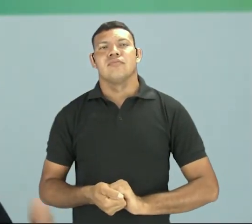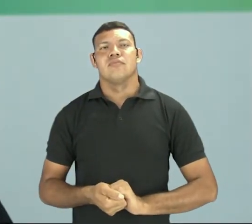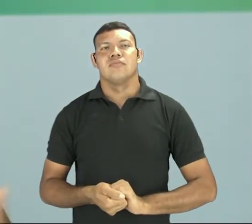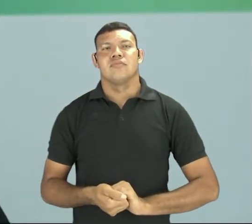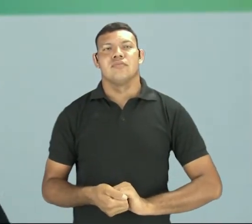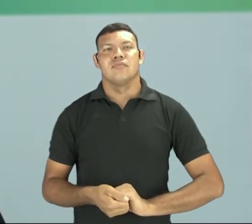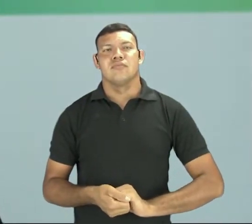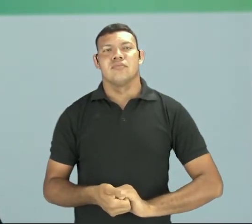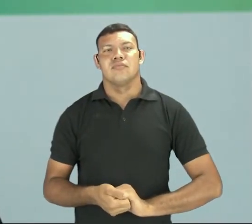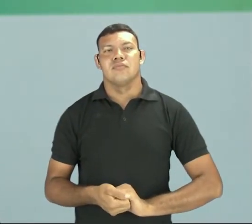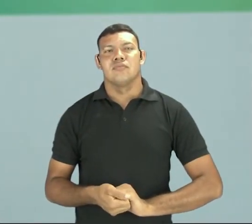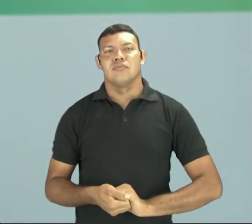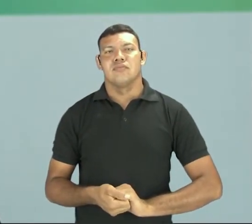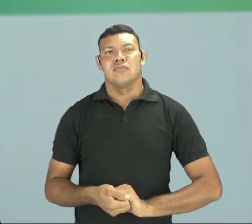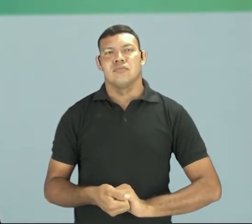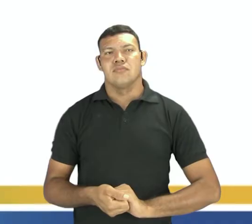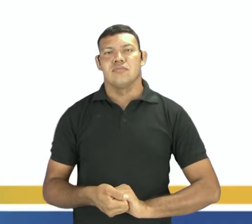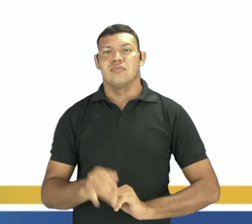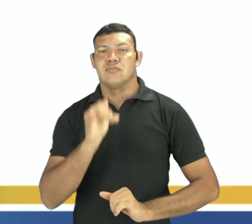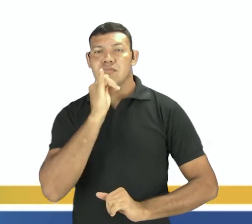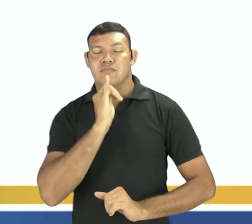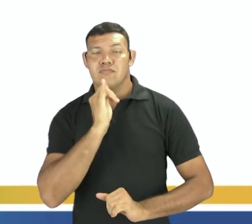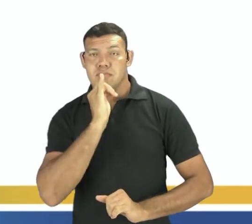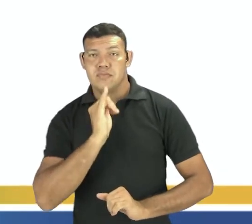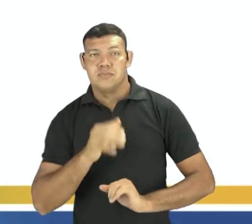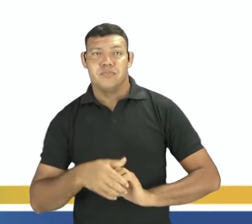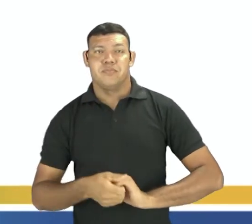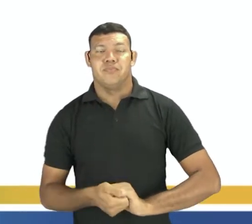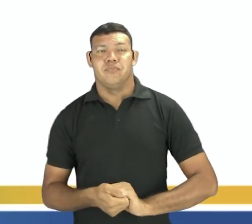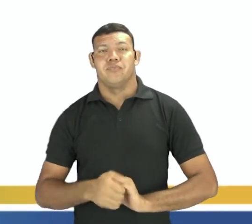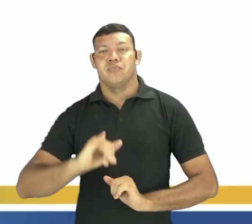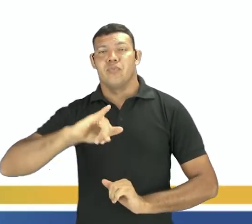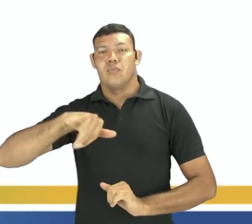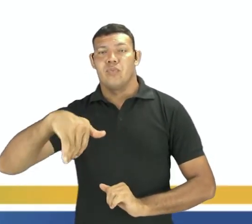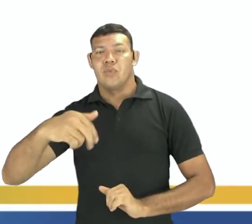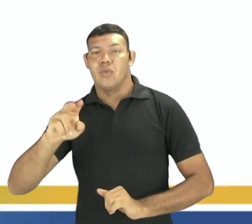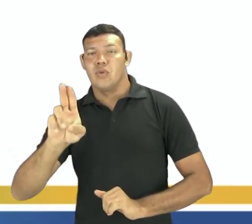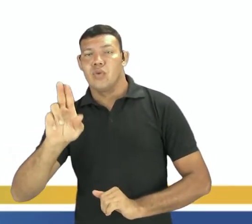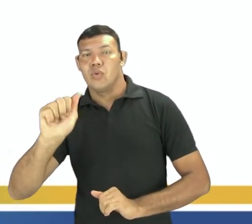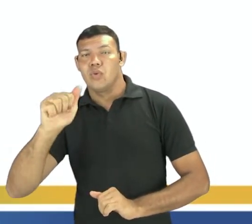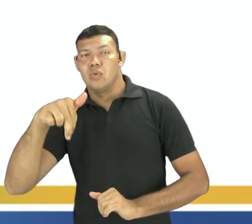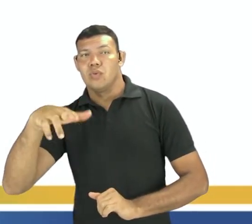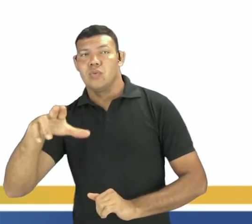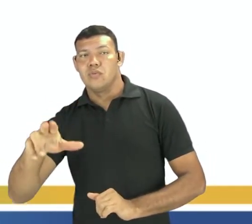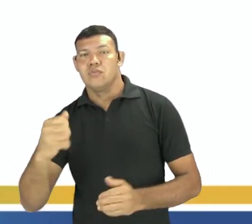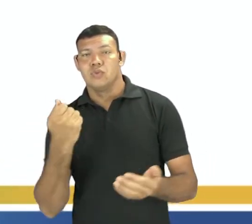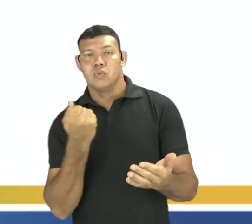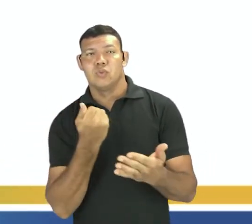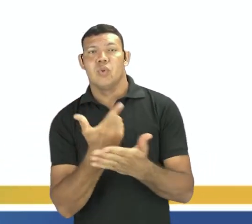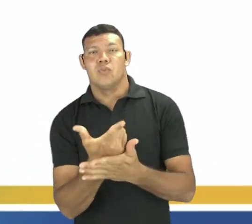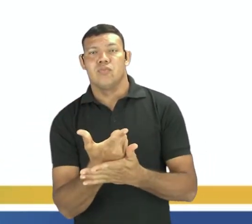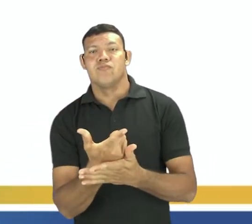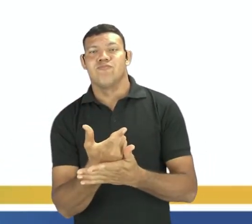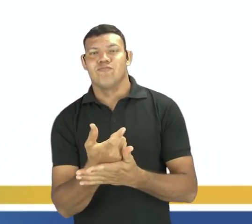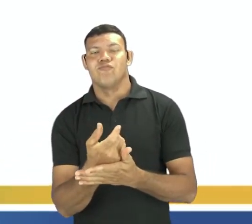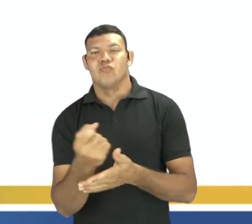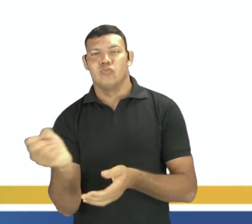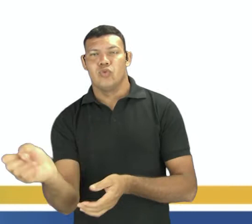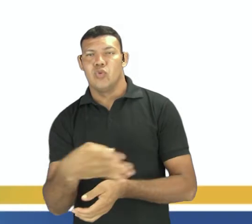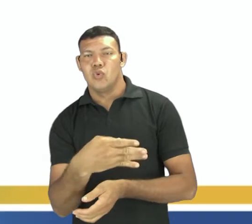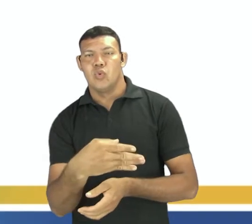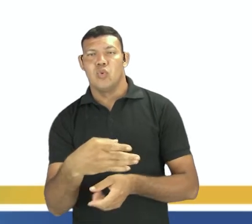Another example, Juan bought a new Apple computer. Traduzindo, Juan comprou um novo computador da